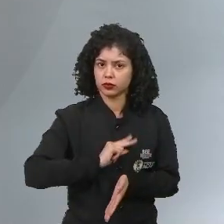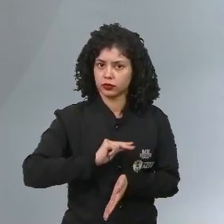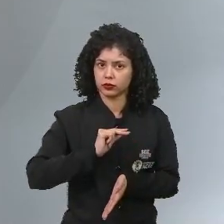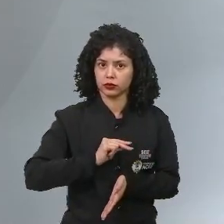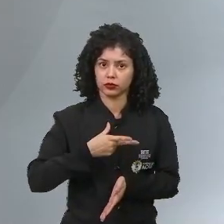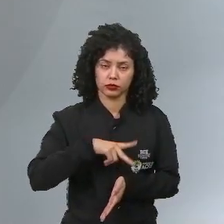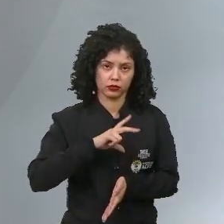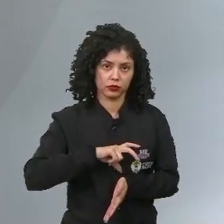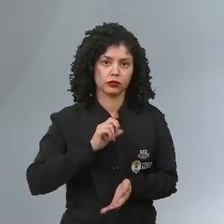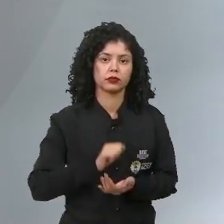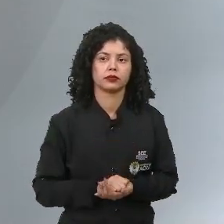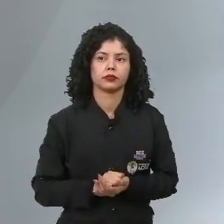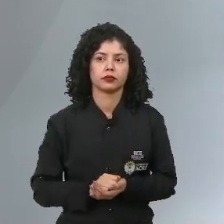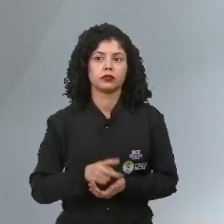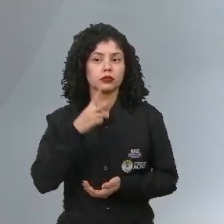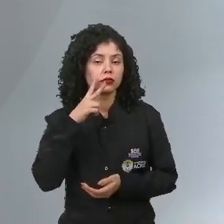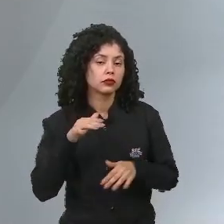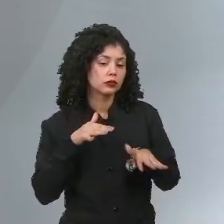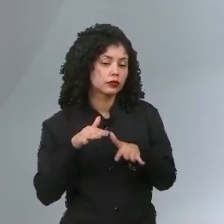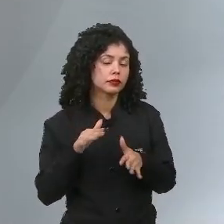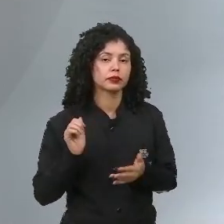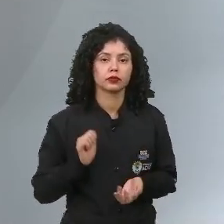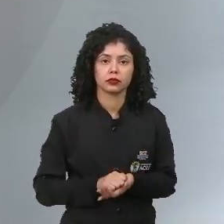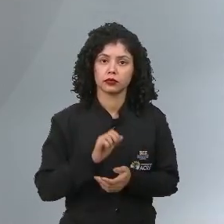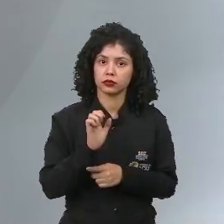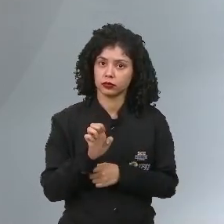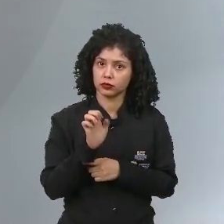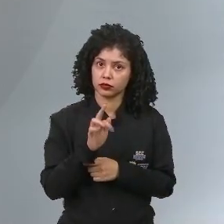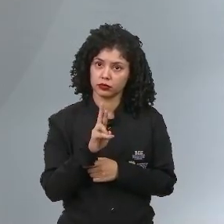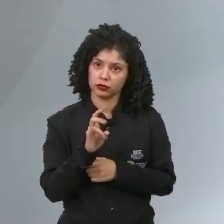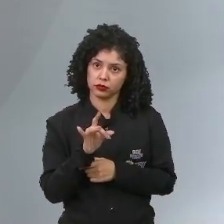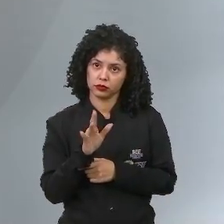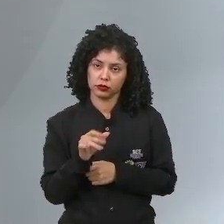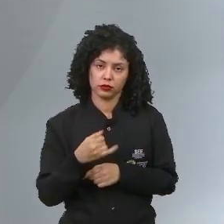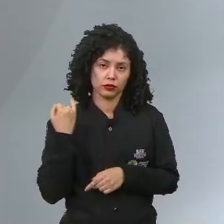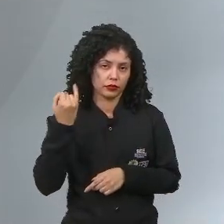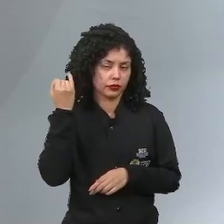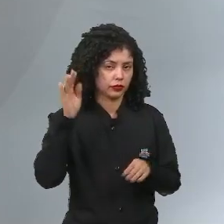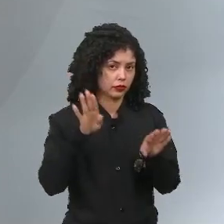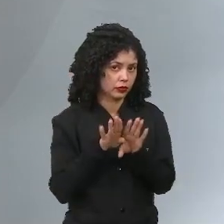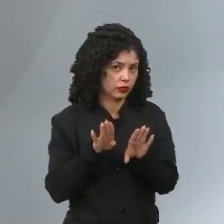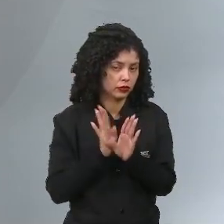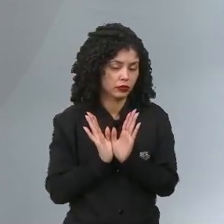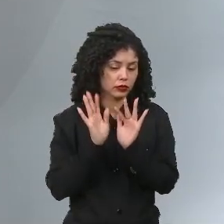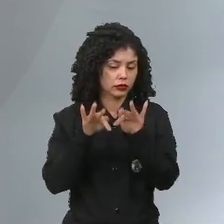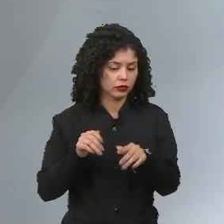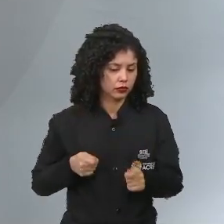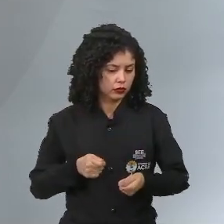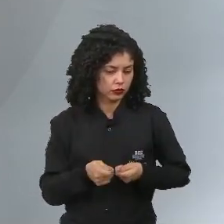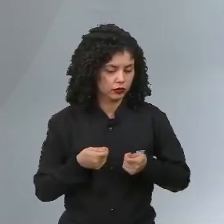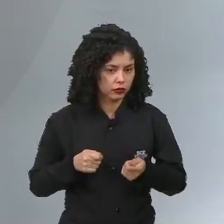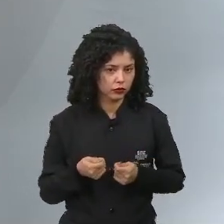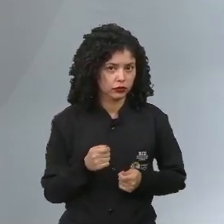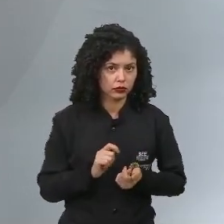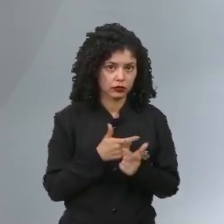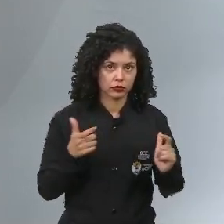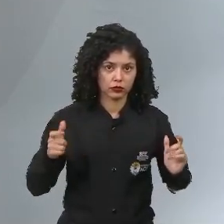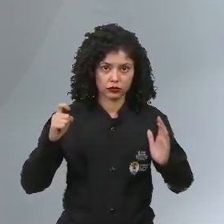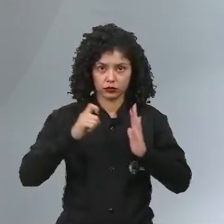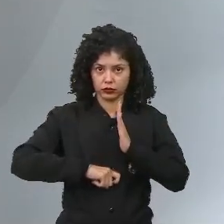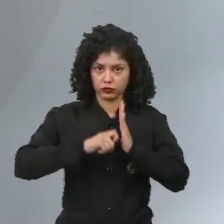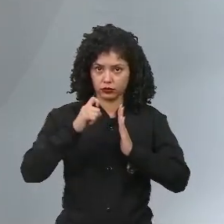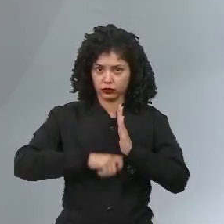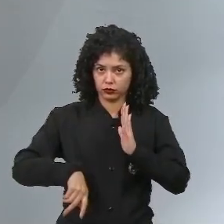movimento elitista que reivindica principalmente o fim do controle e dos altos impostos